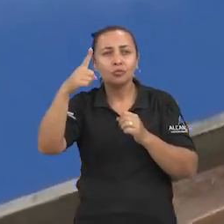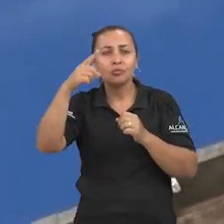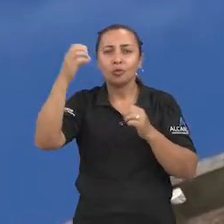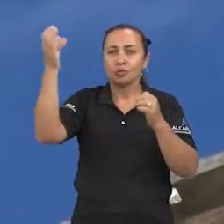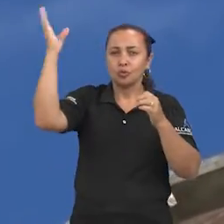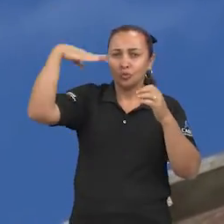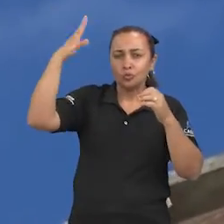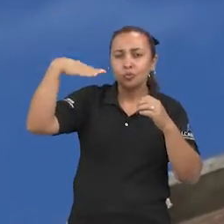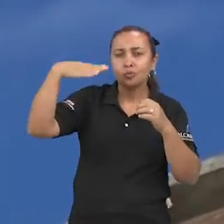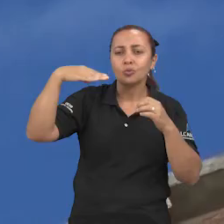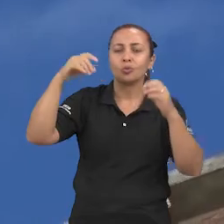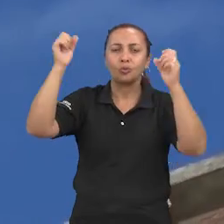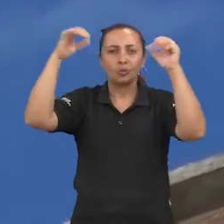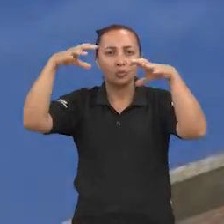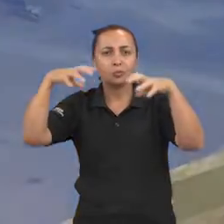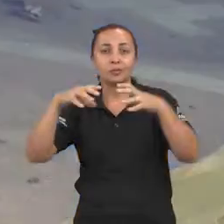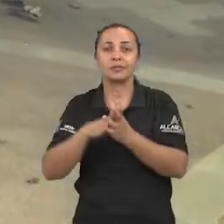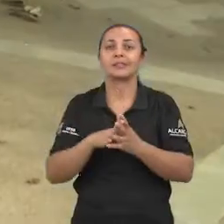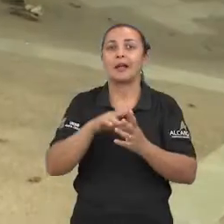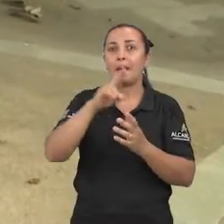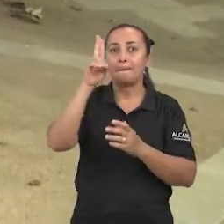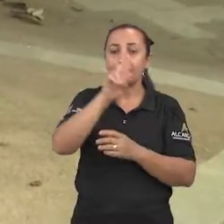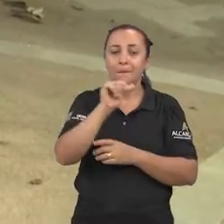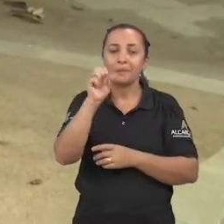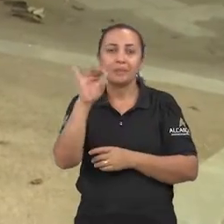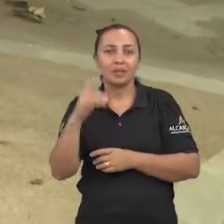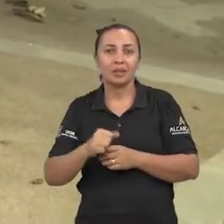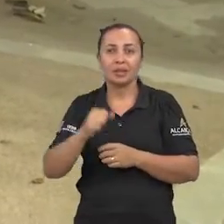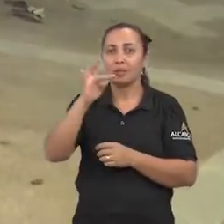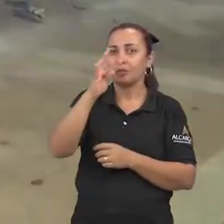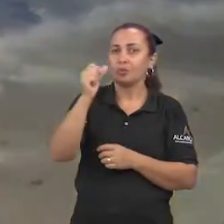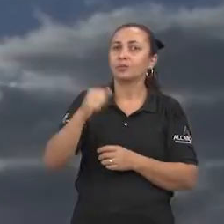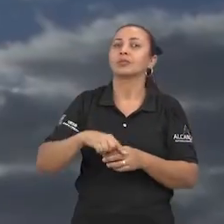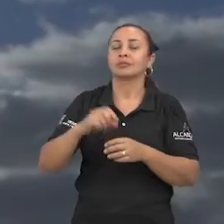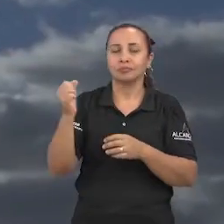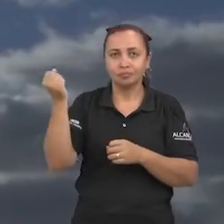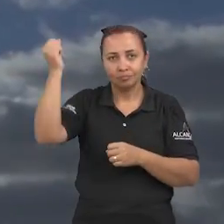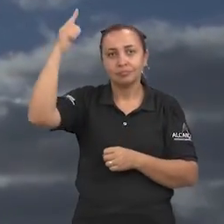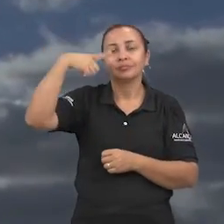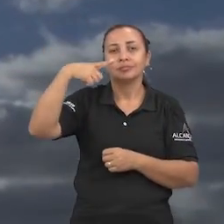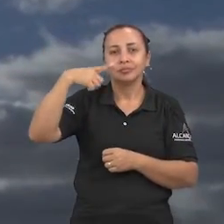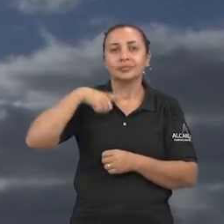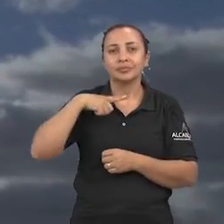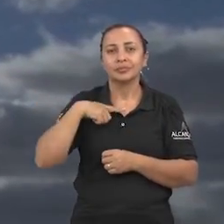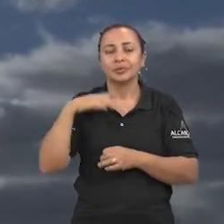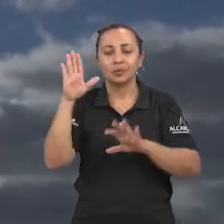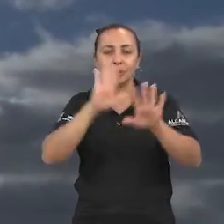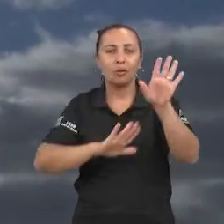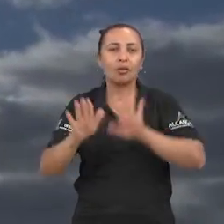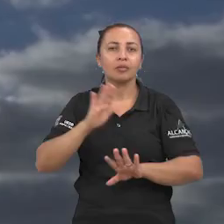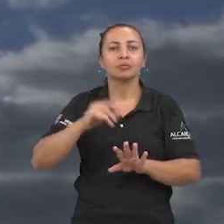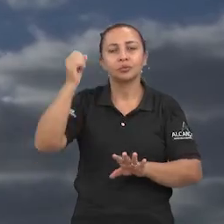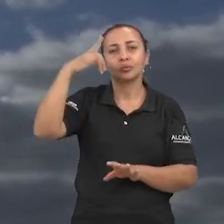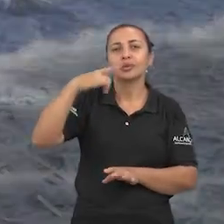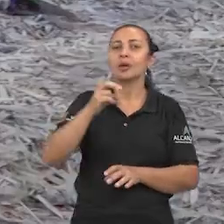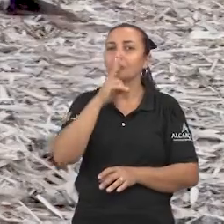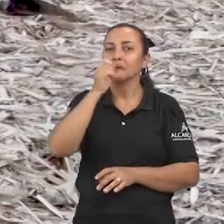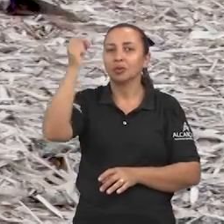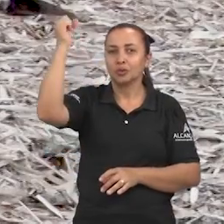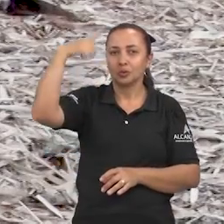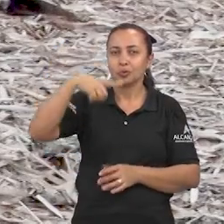no caso, para a usina fotovoltaica, é a luminosidade, né? Quantidade de lumes, quantidade de potência de